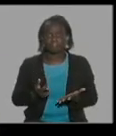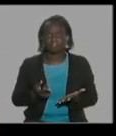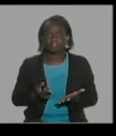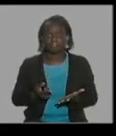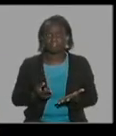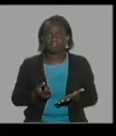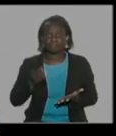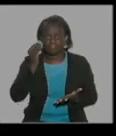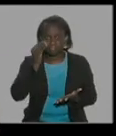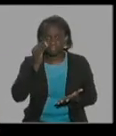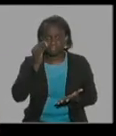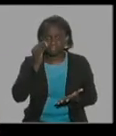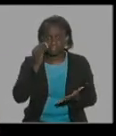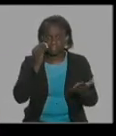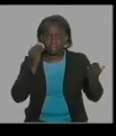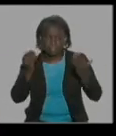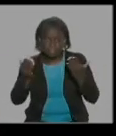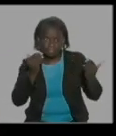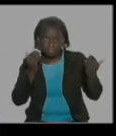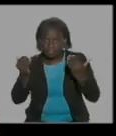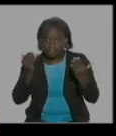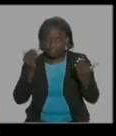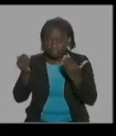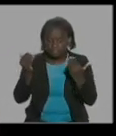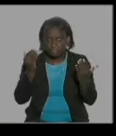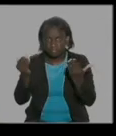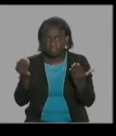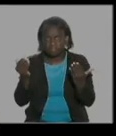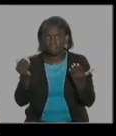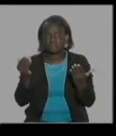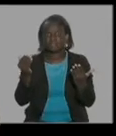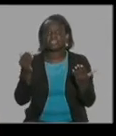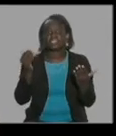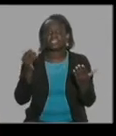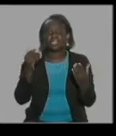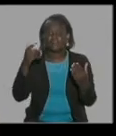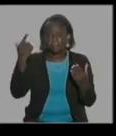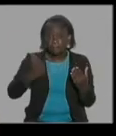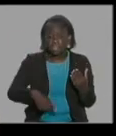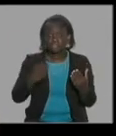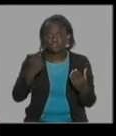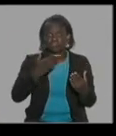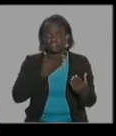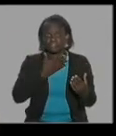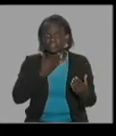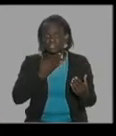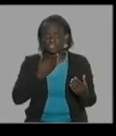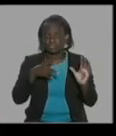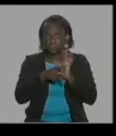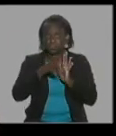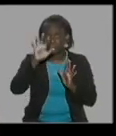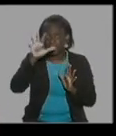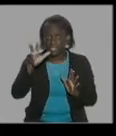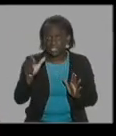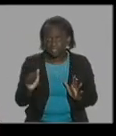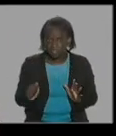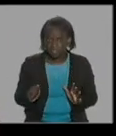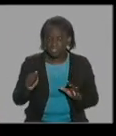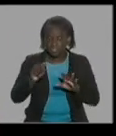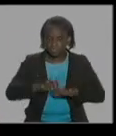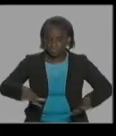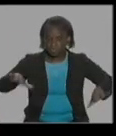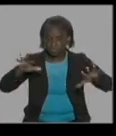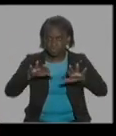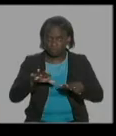assim, tentar trazer esses paralelos para que a gente tenha mais uma voz